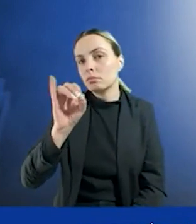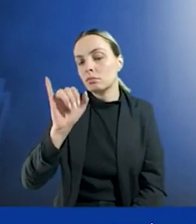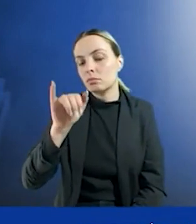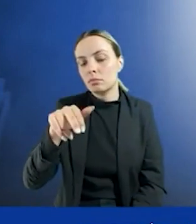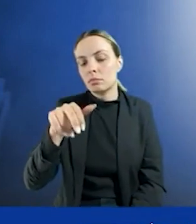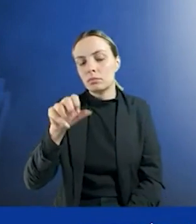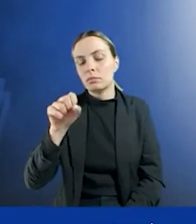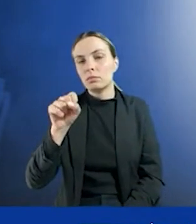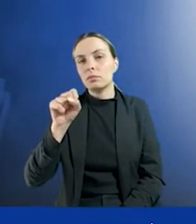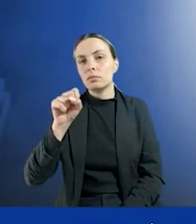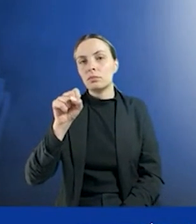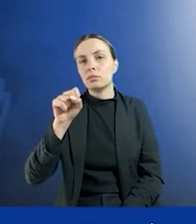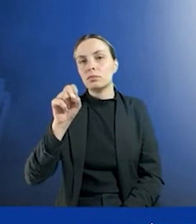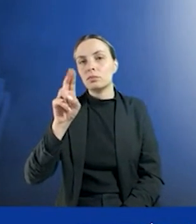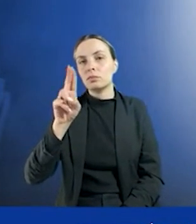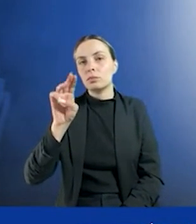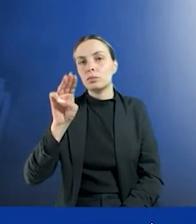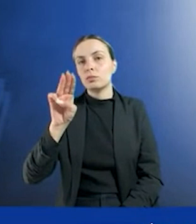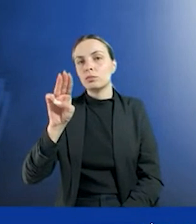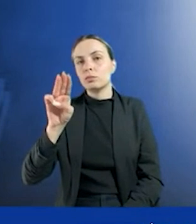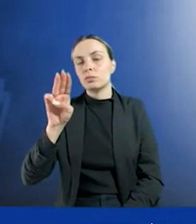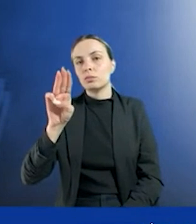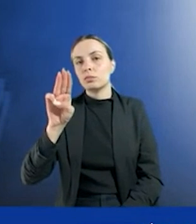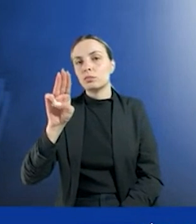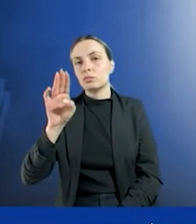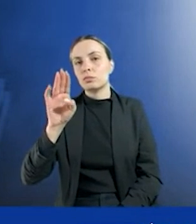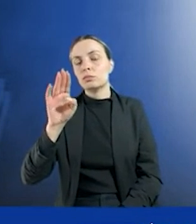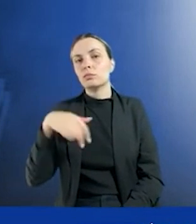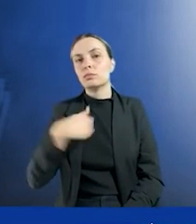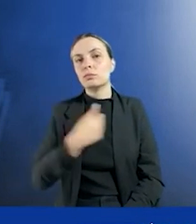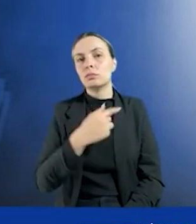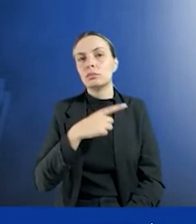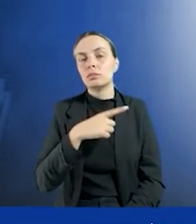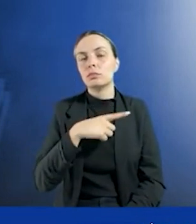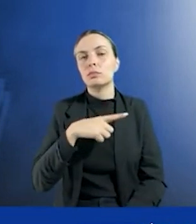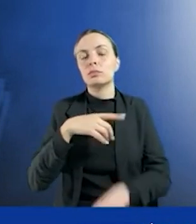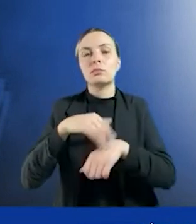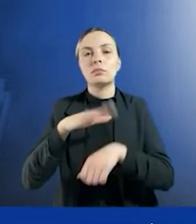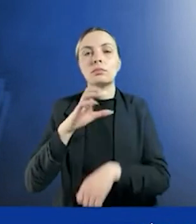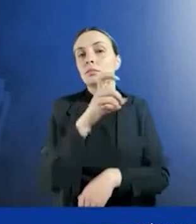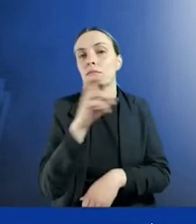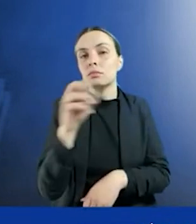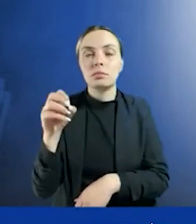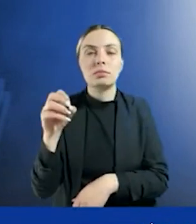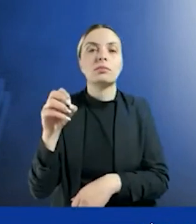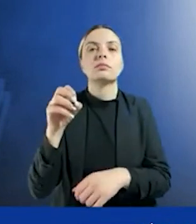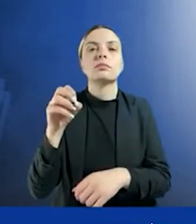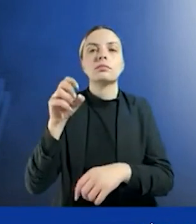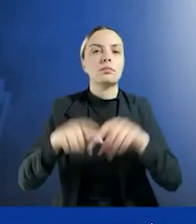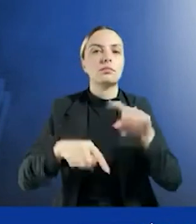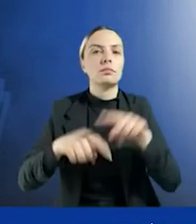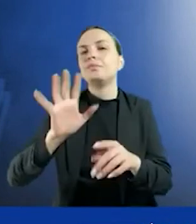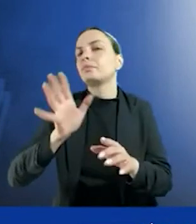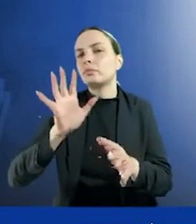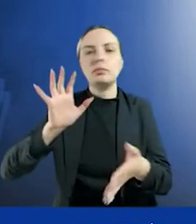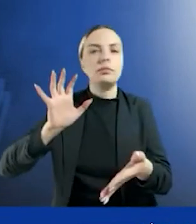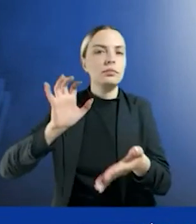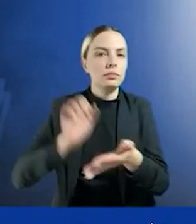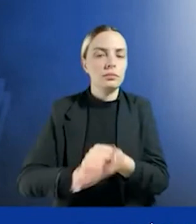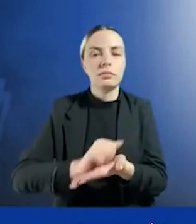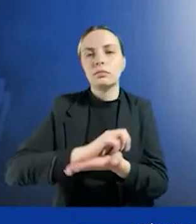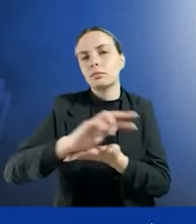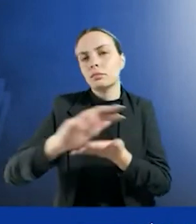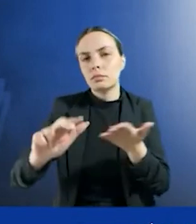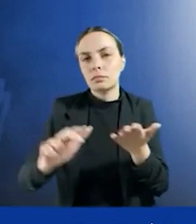de bioinsumos, onde nós temos mais de 500 produtos já registrados de diferentes fontes,